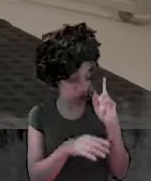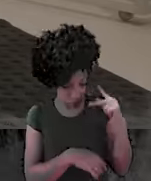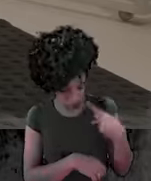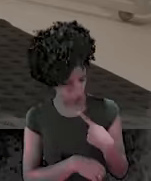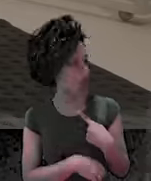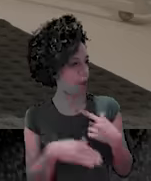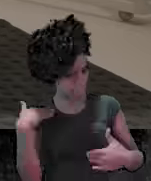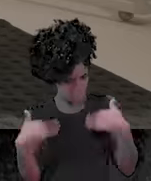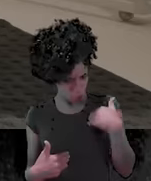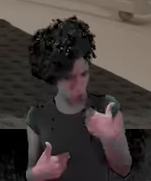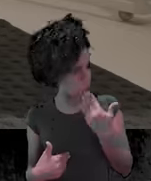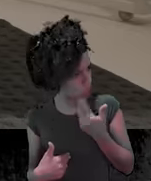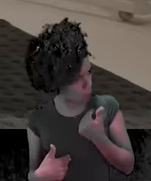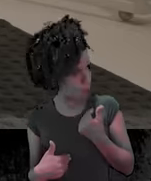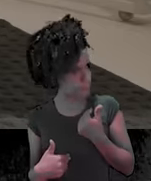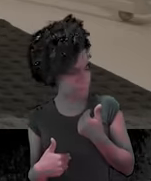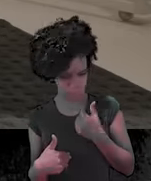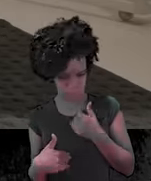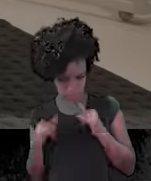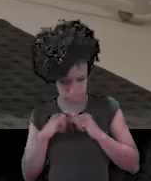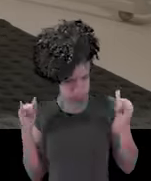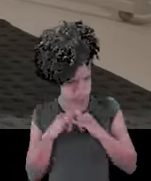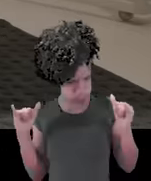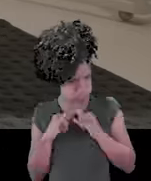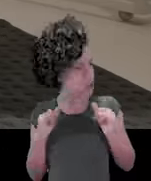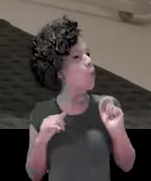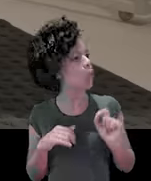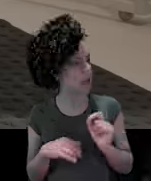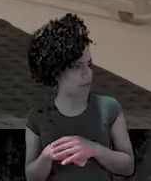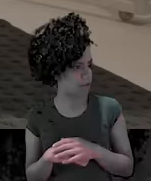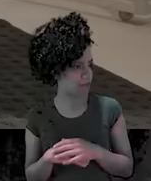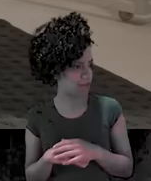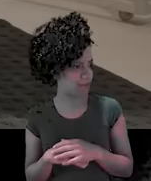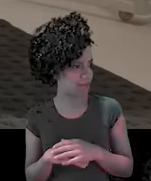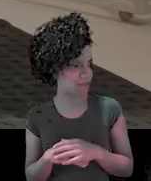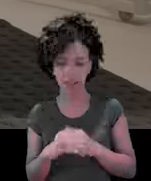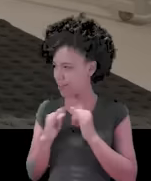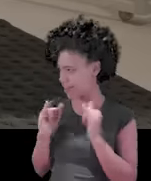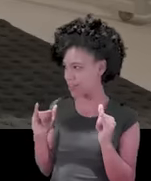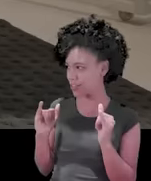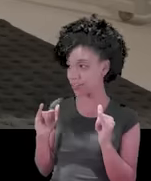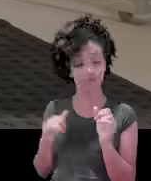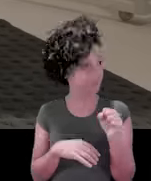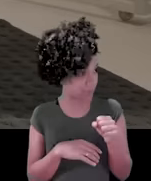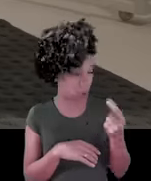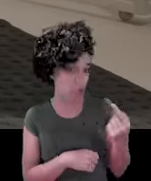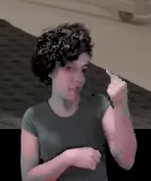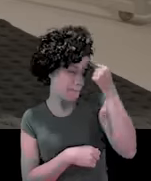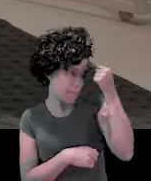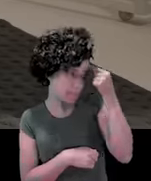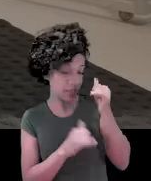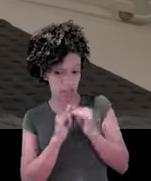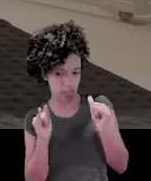teu corpo que você come a nível metabólico ver o que a energia quando você